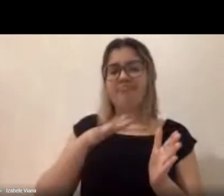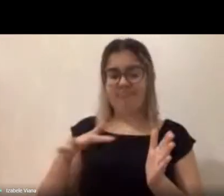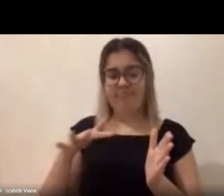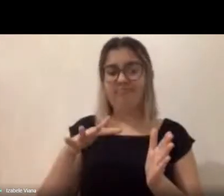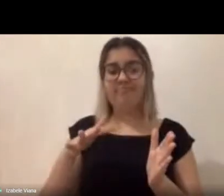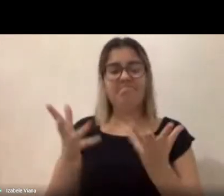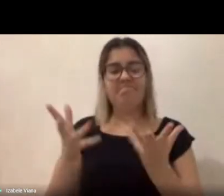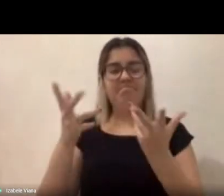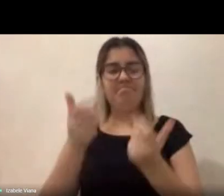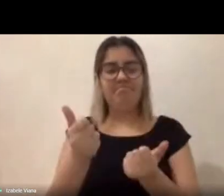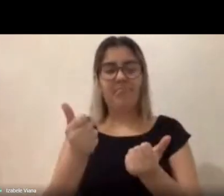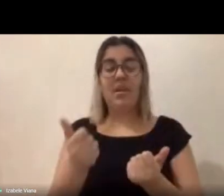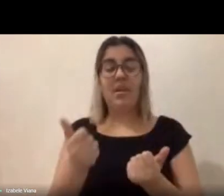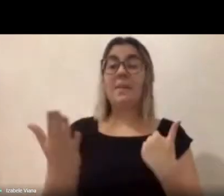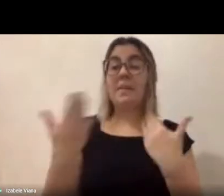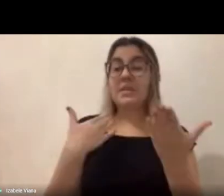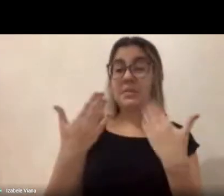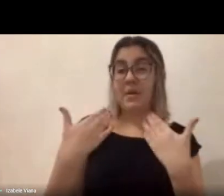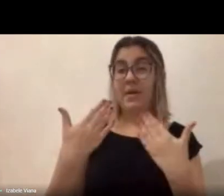também, Marava Incrível,